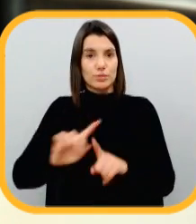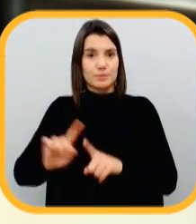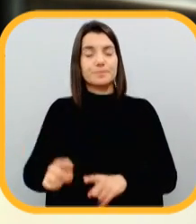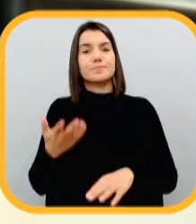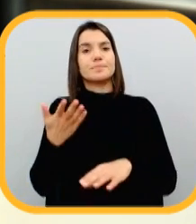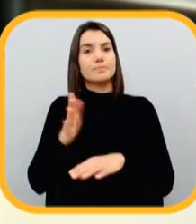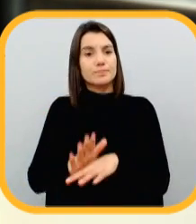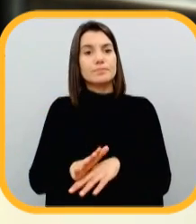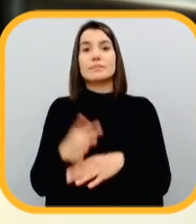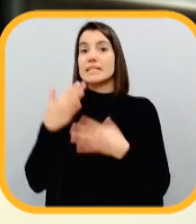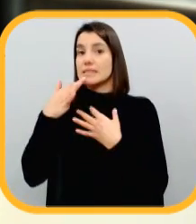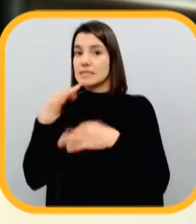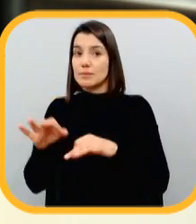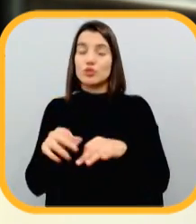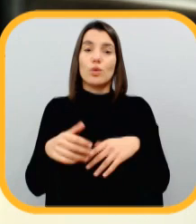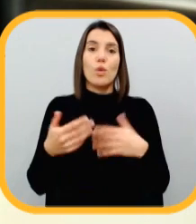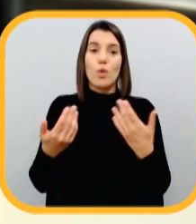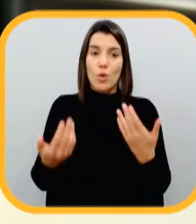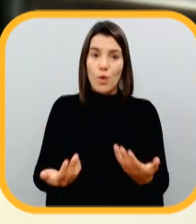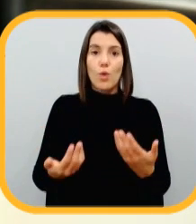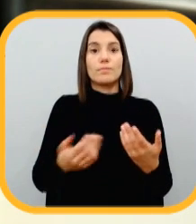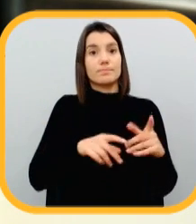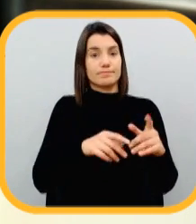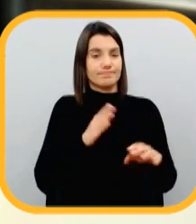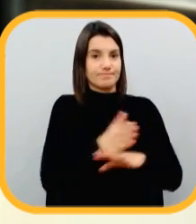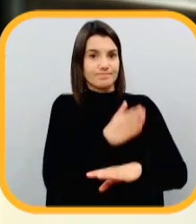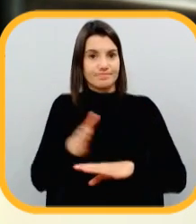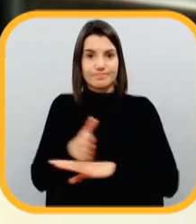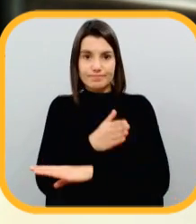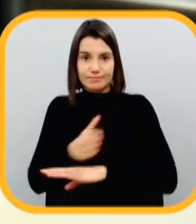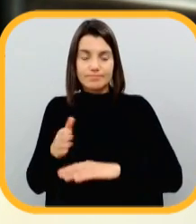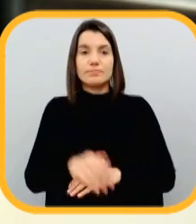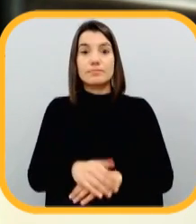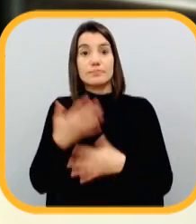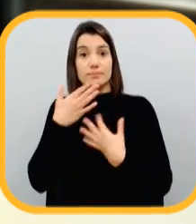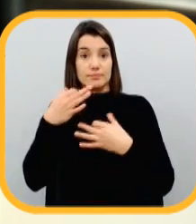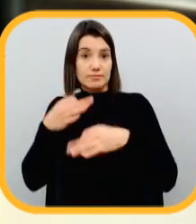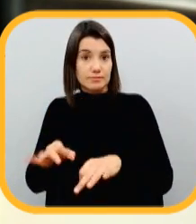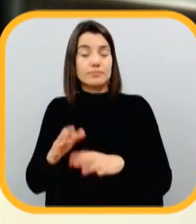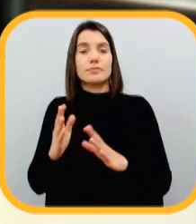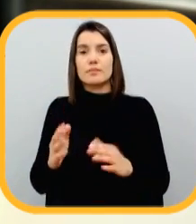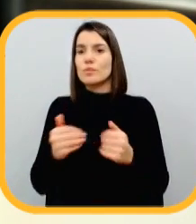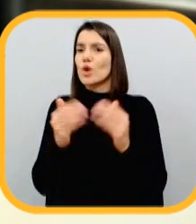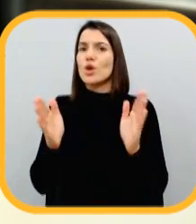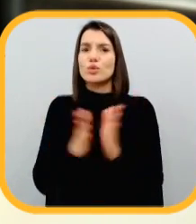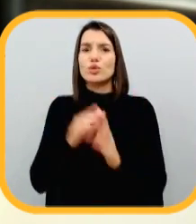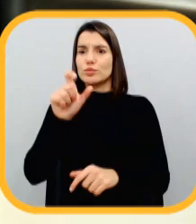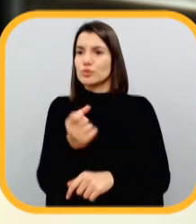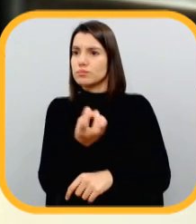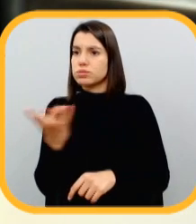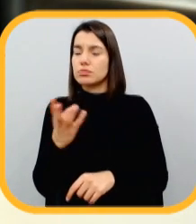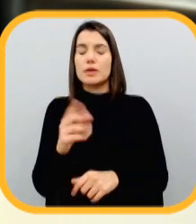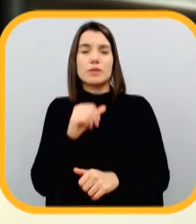modos, como são os casos da amostragem simples ou da estratificada. A amostragem aleatória simples é aquela em que toda a amostra